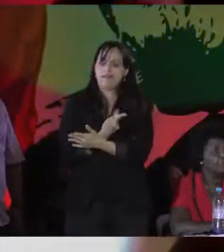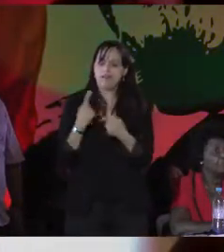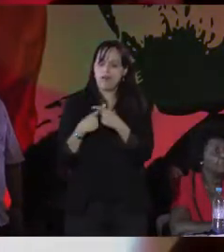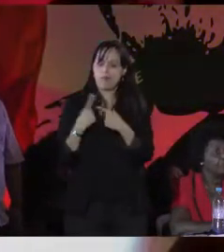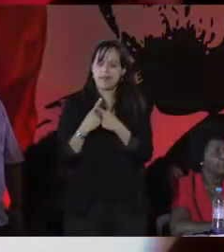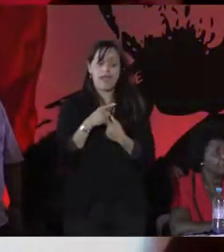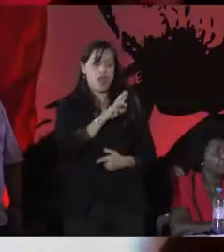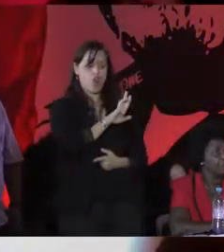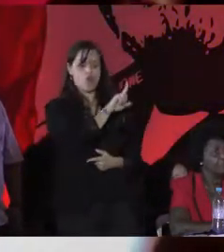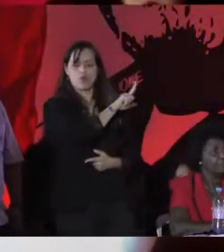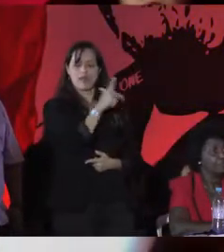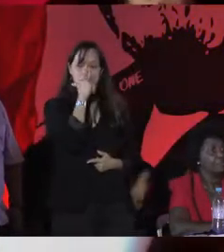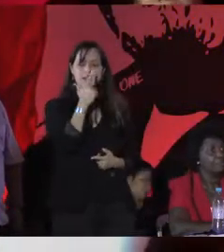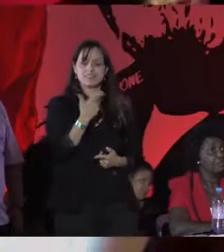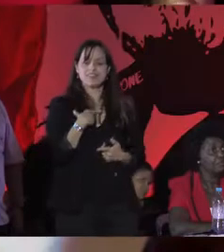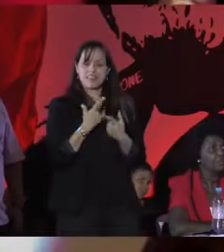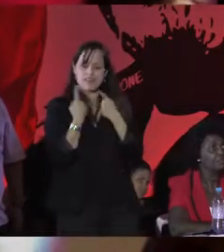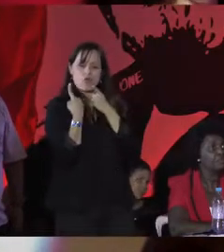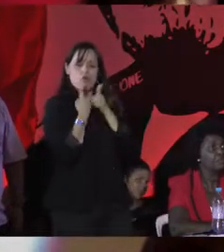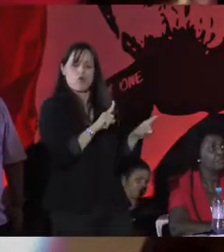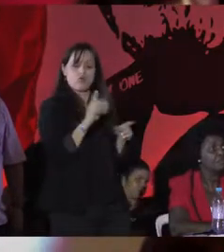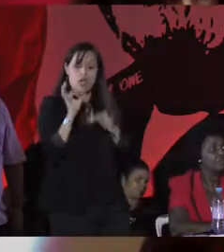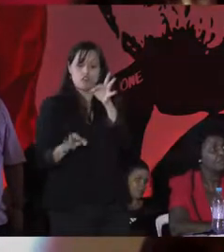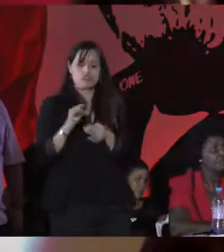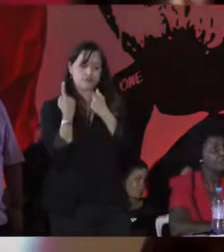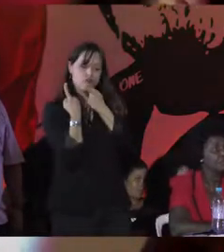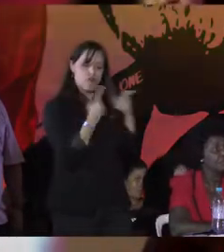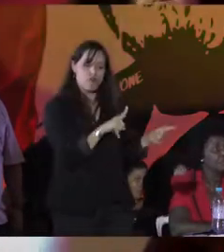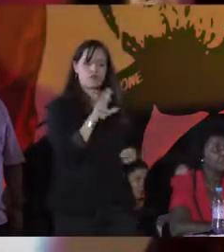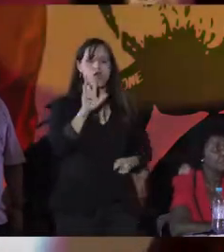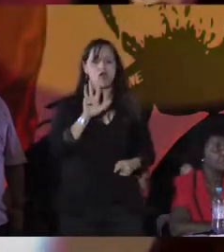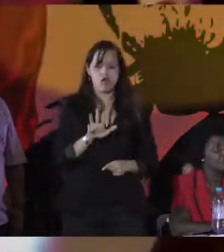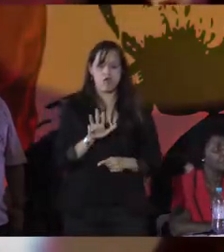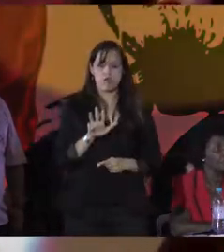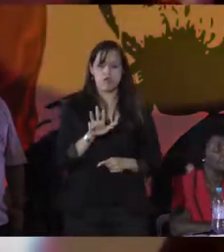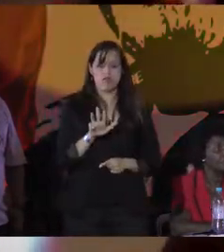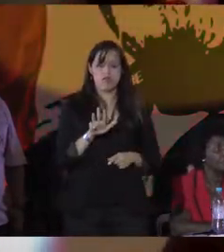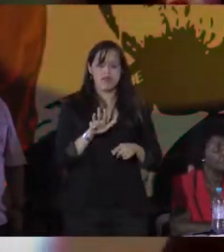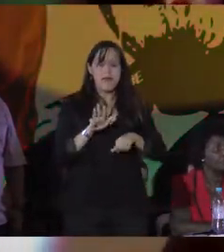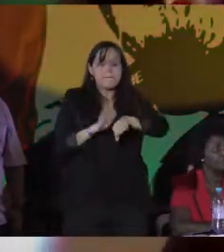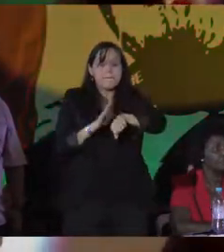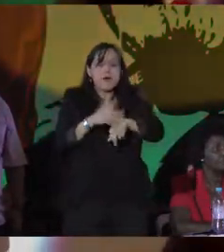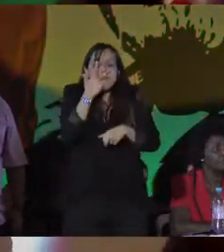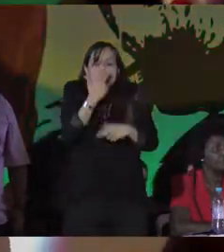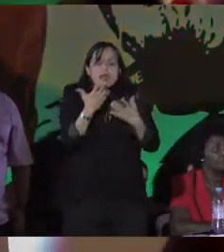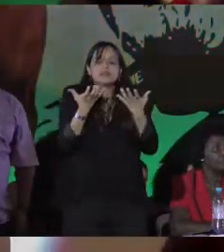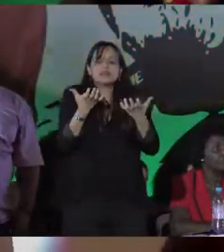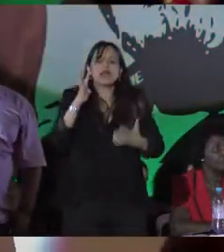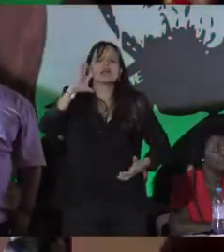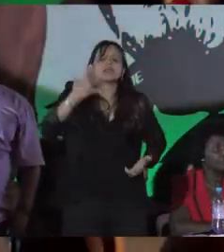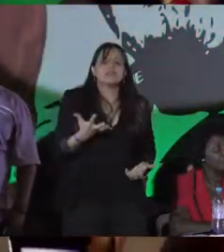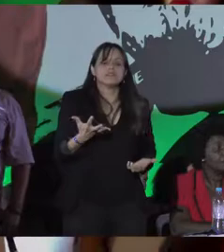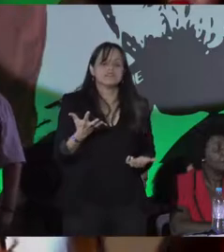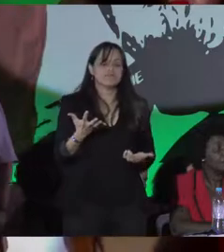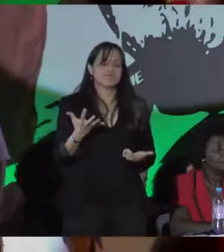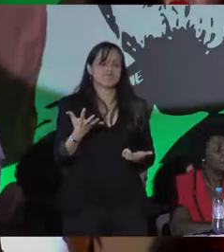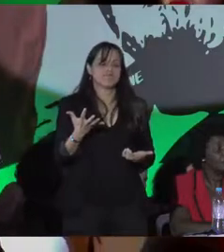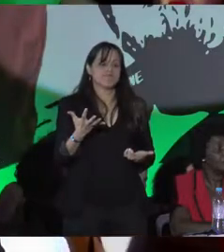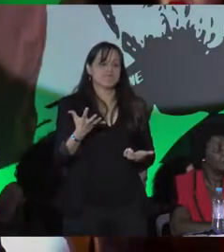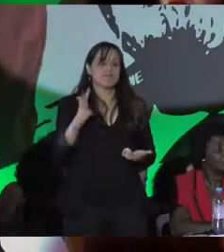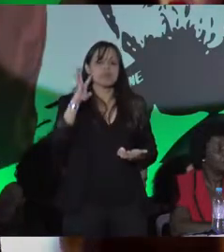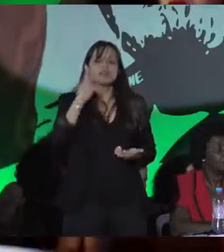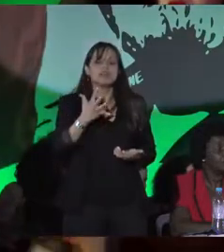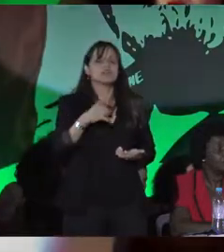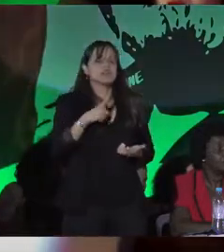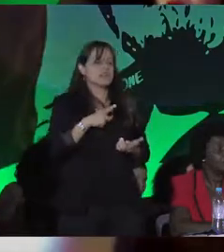um injustiçado. A justiça brasileira faz injustiça com as suas próprias mãos quando decide